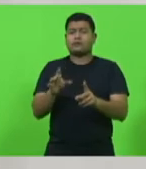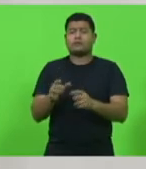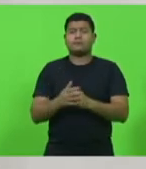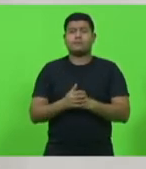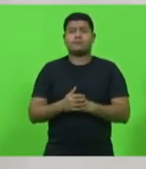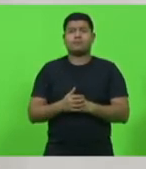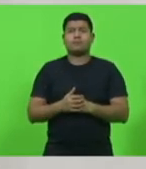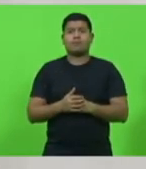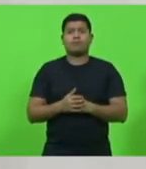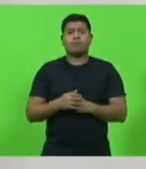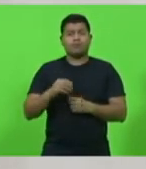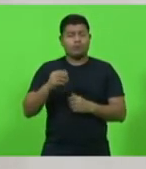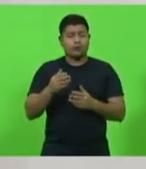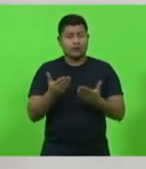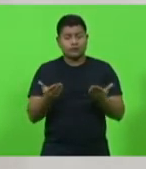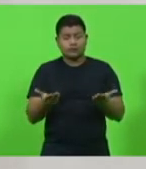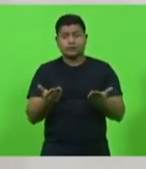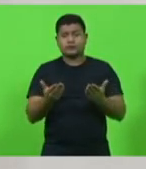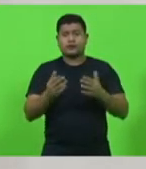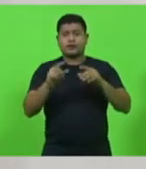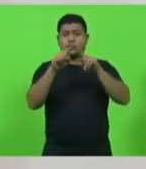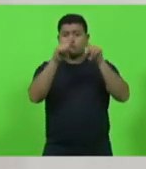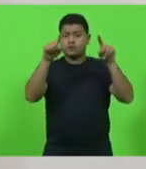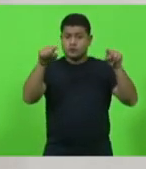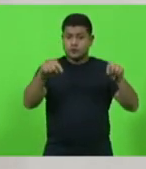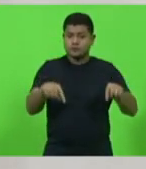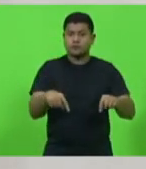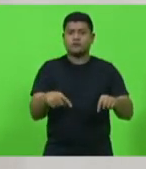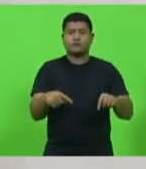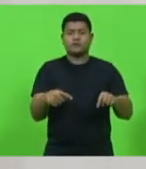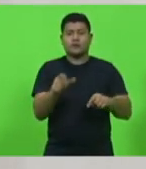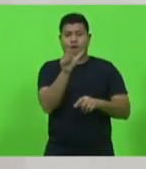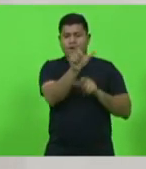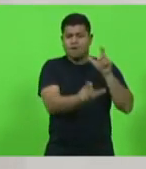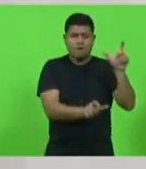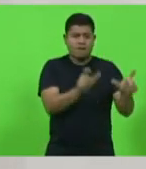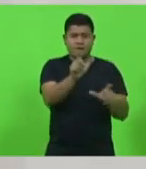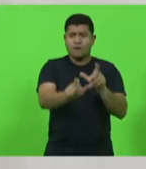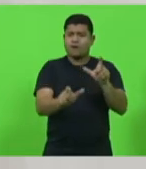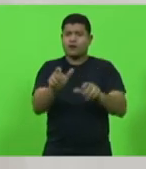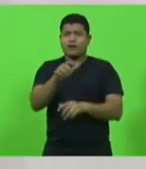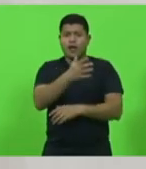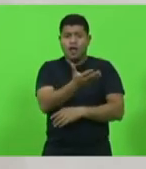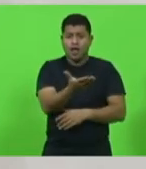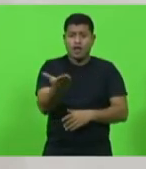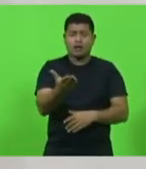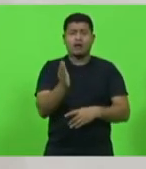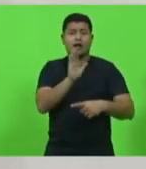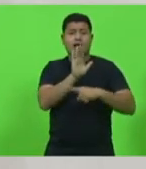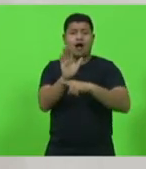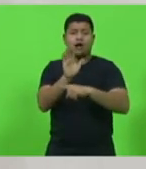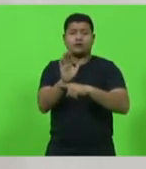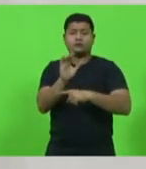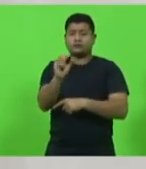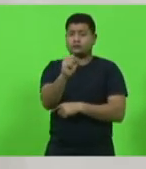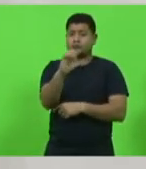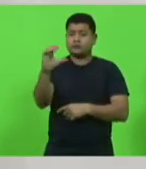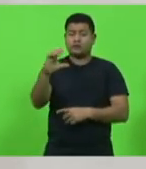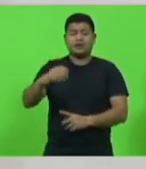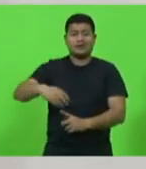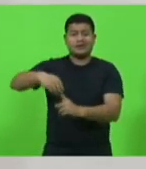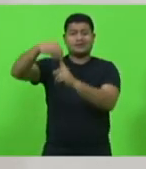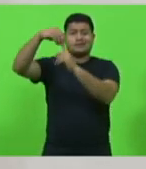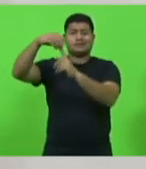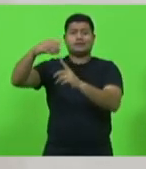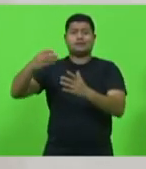são servidores que fazem esse trabalho, que fazem de Santa Catarina esse destaque e que nós